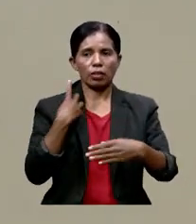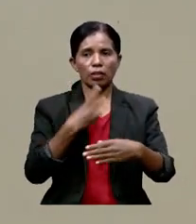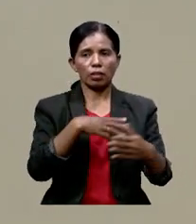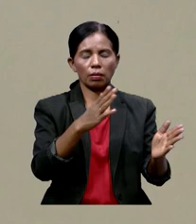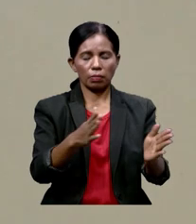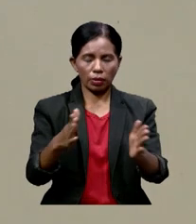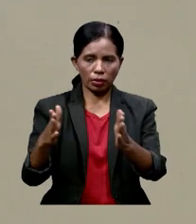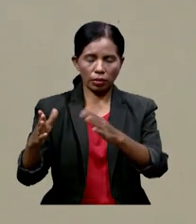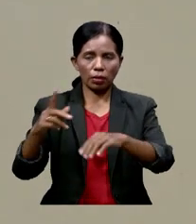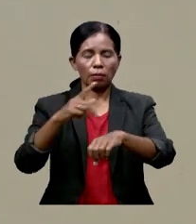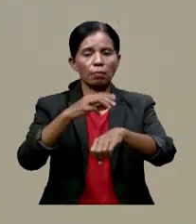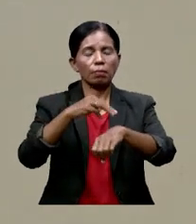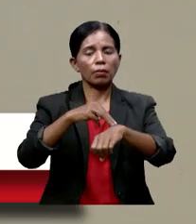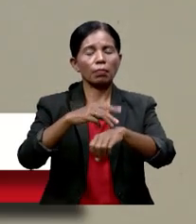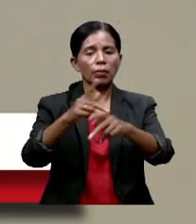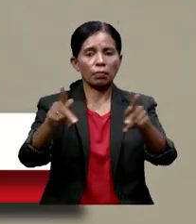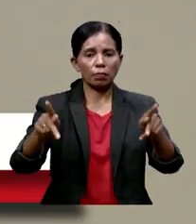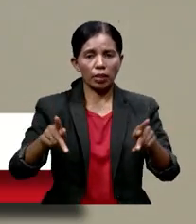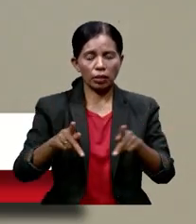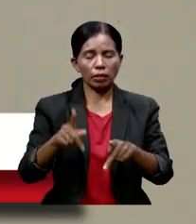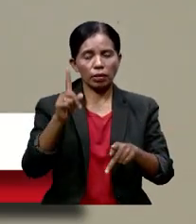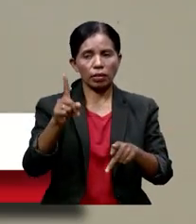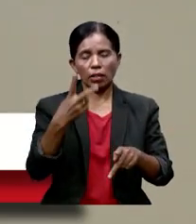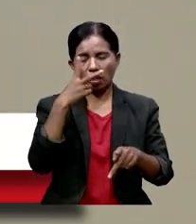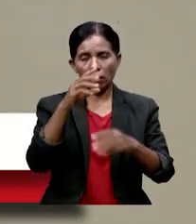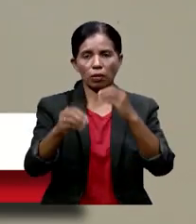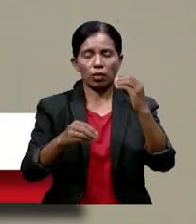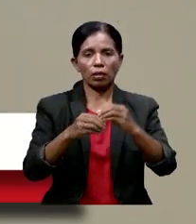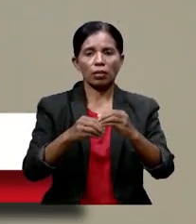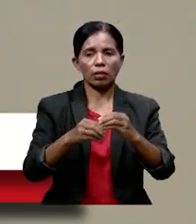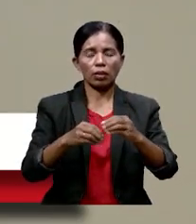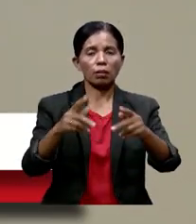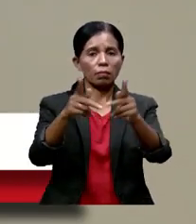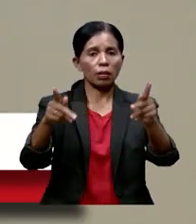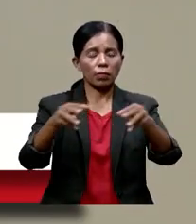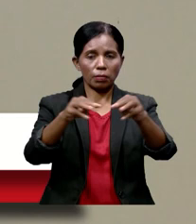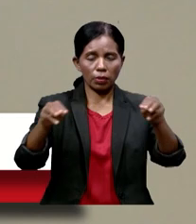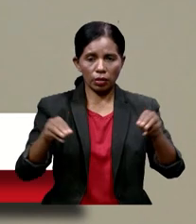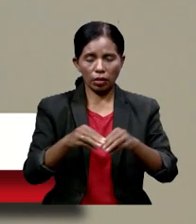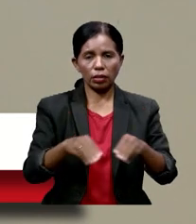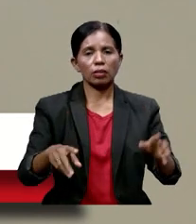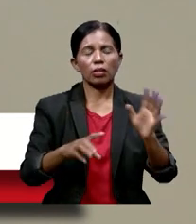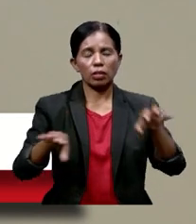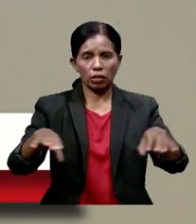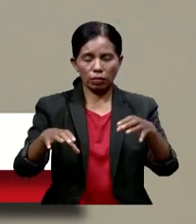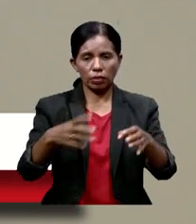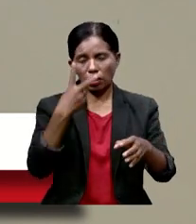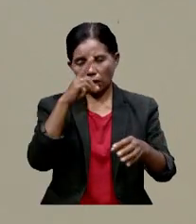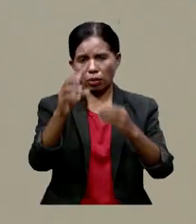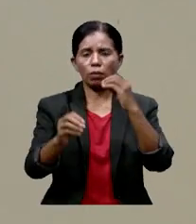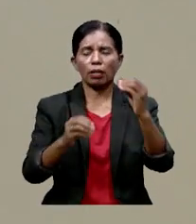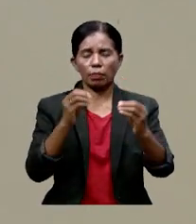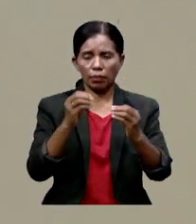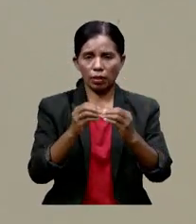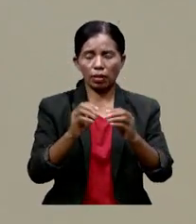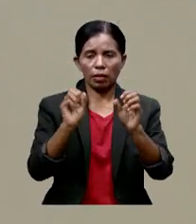mas mapamento ira liga o recurso humano ira a tu submete vai a serviço centrais a tu não é pela hora e não